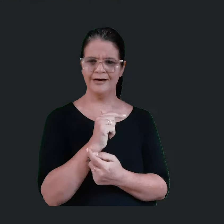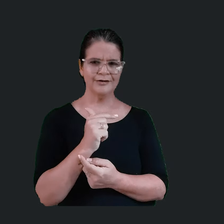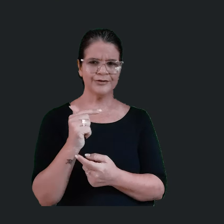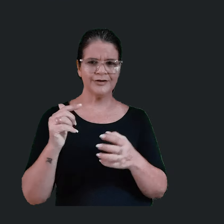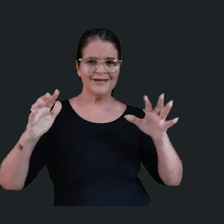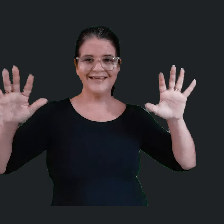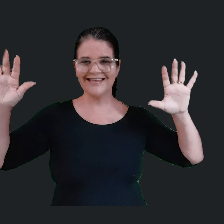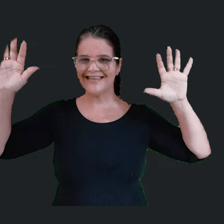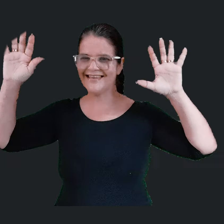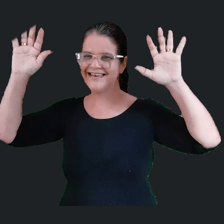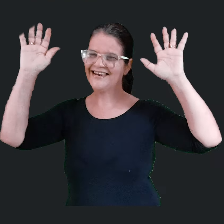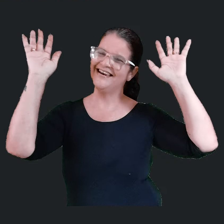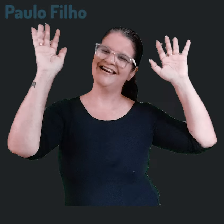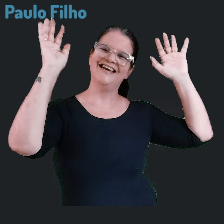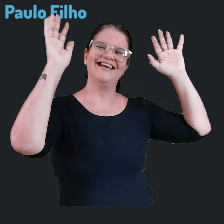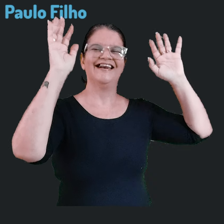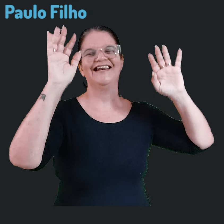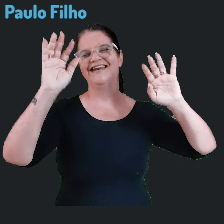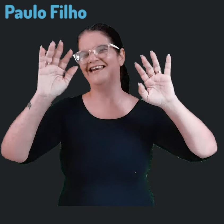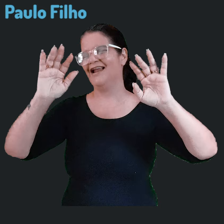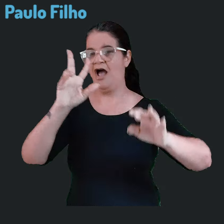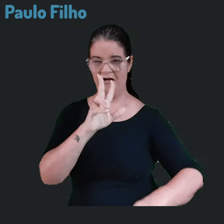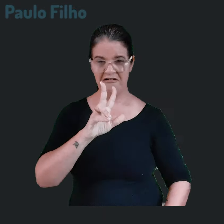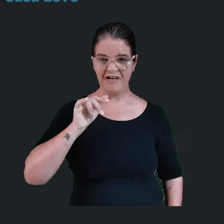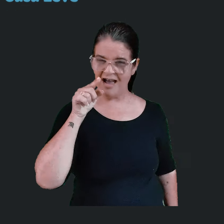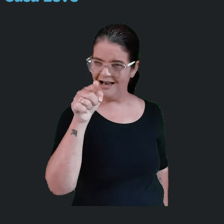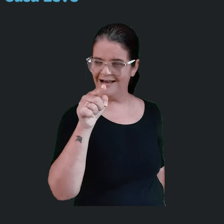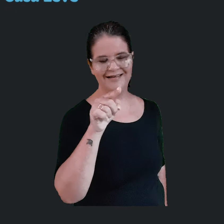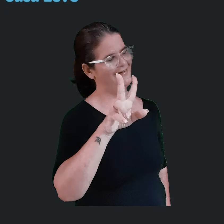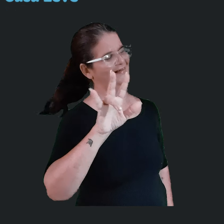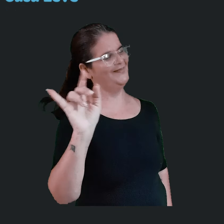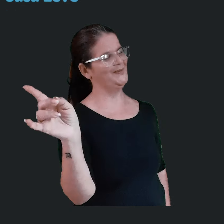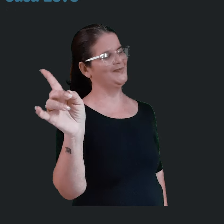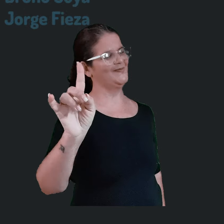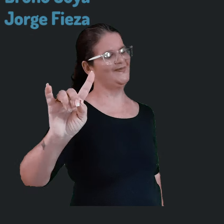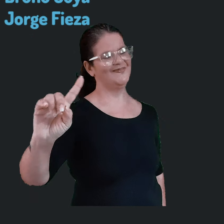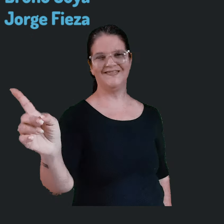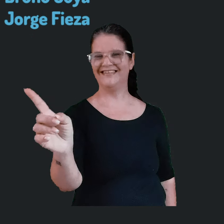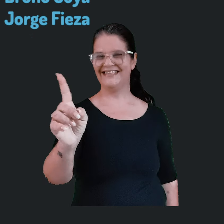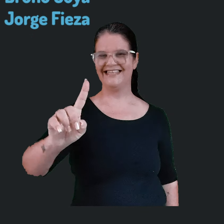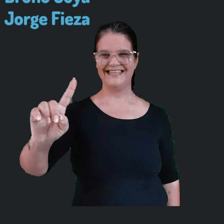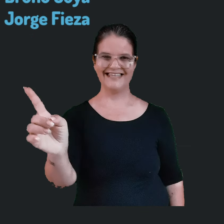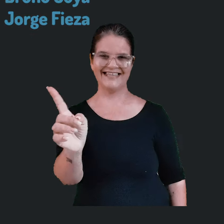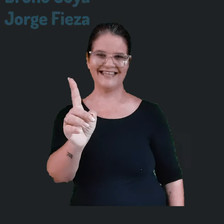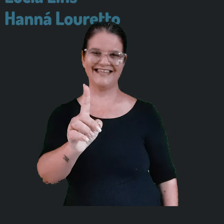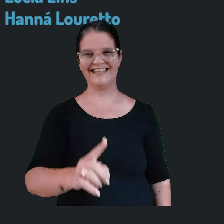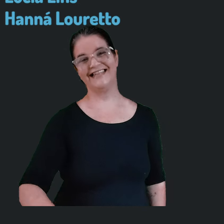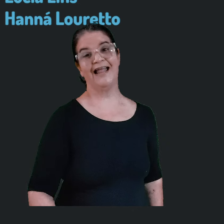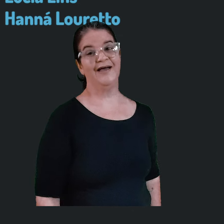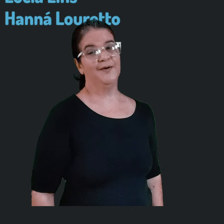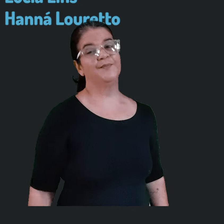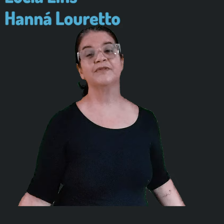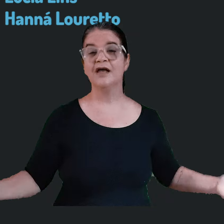Juliana Oliveira. Direção de produção, Clarice Dutra. Assistente de produção, Maria Lencar. Direção de fotografia, Júnior Guagiro.